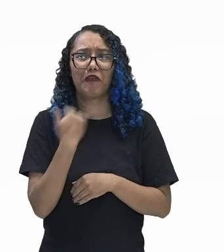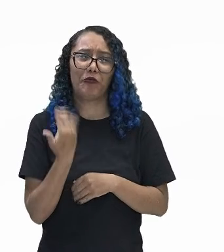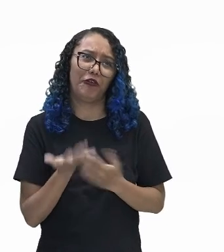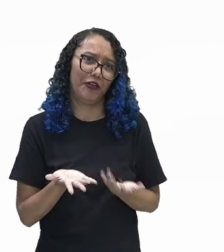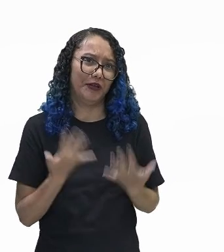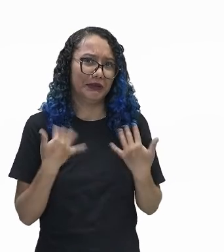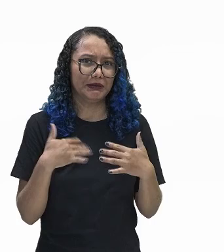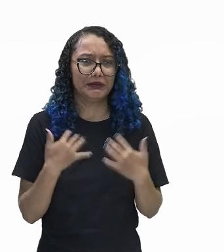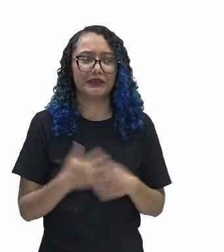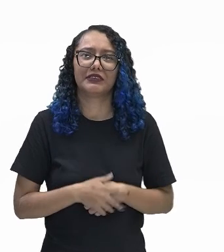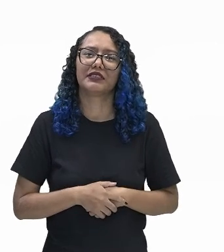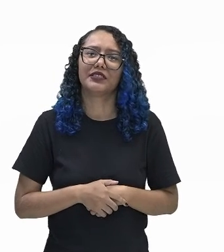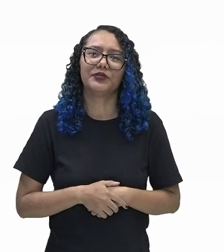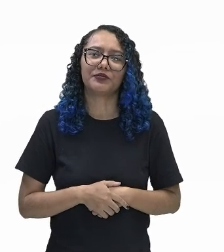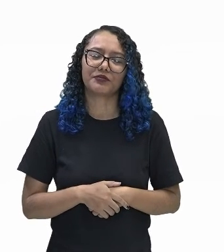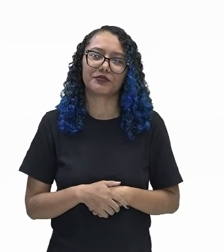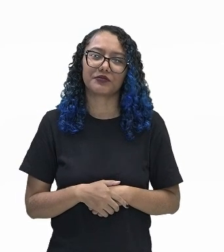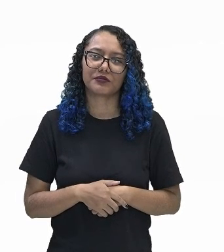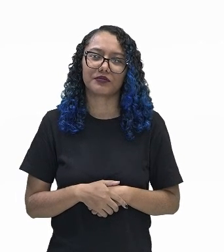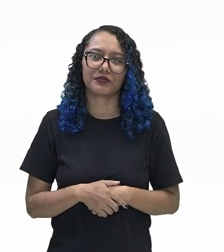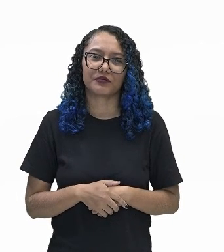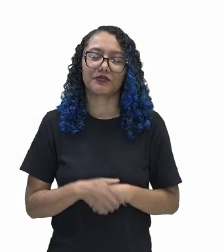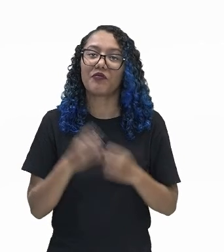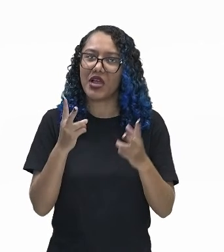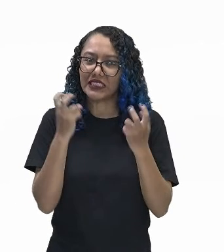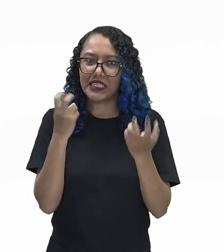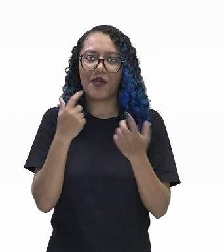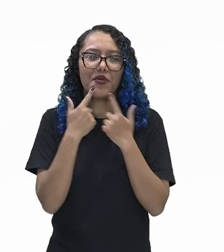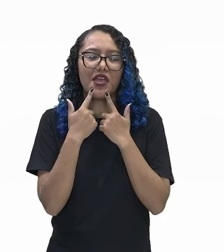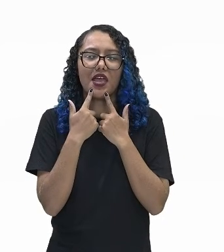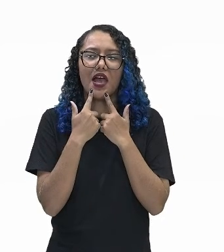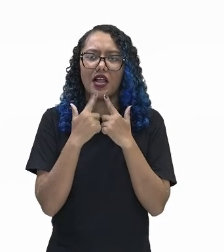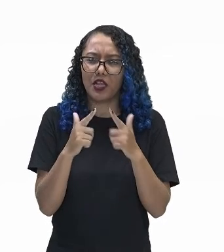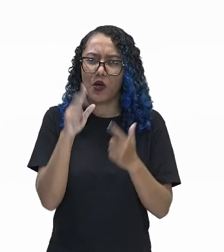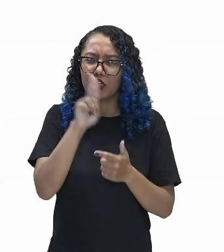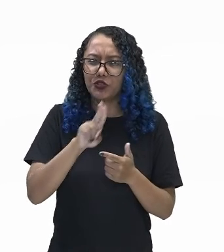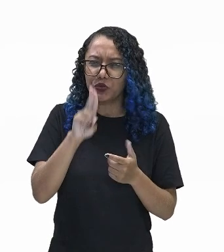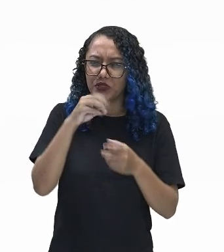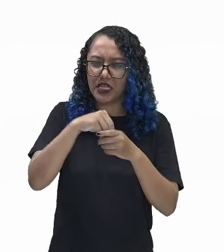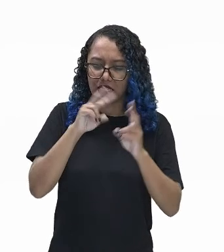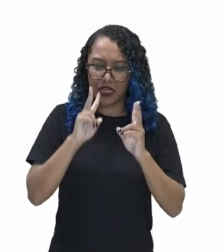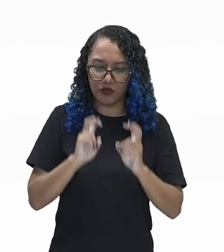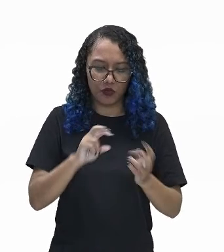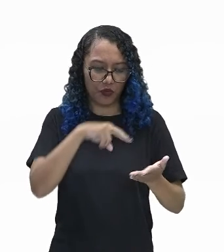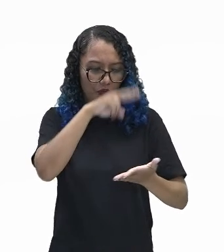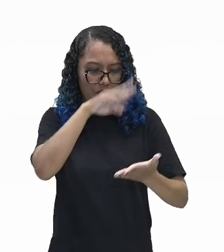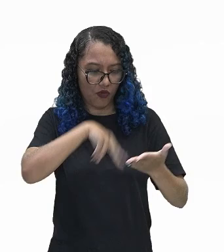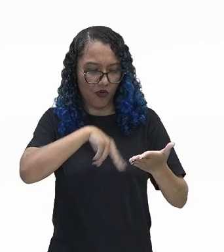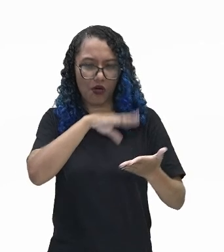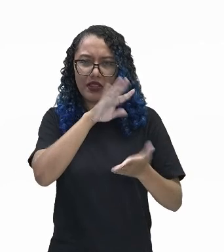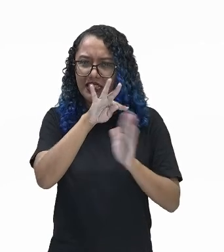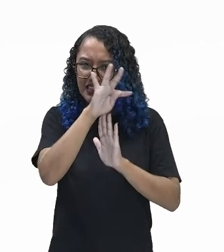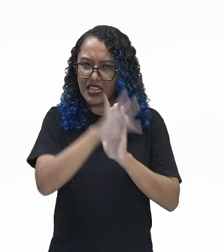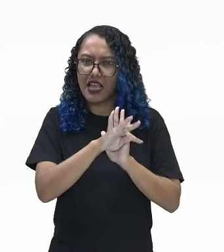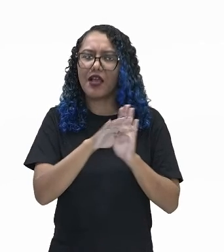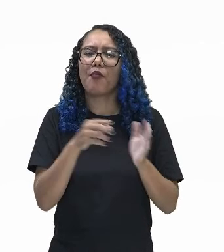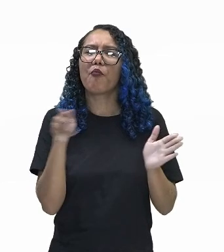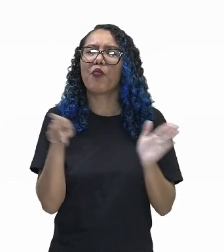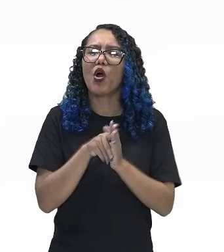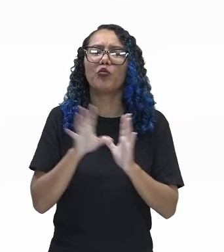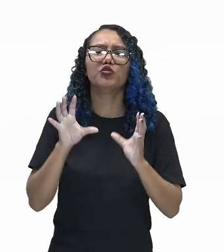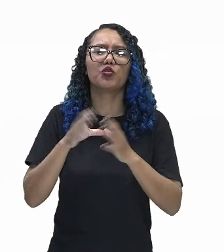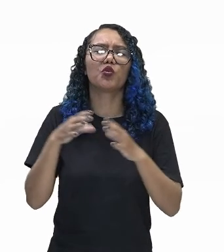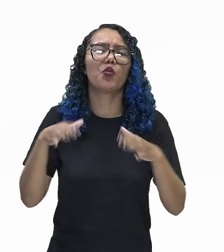aqui que a linguagem que está sendo utilizada nesse exame, ela é bem específica de um grupo. Quem seria esse